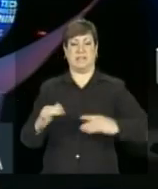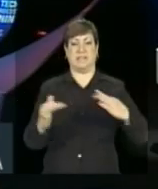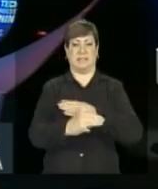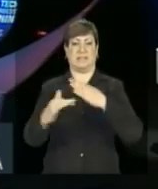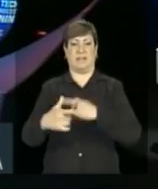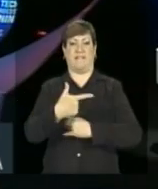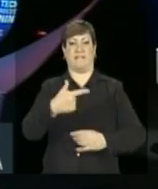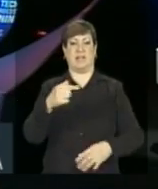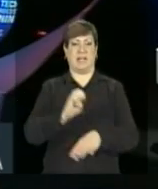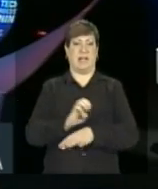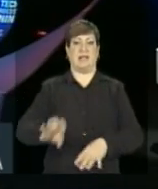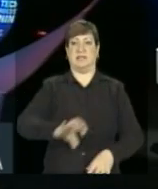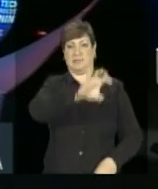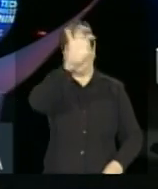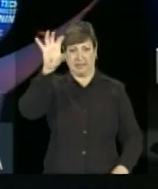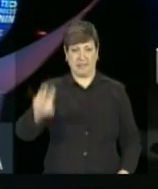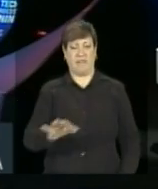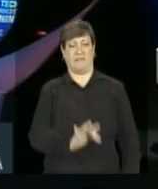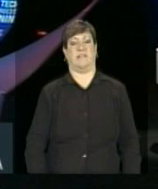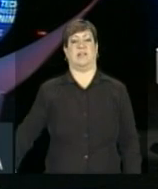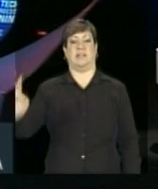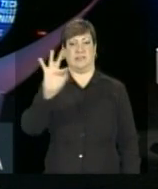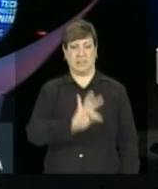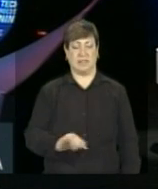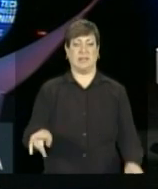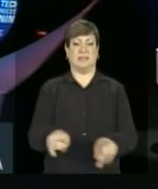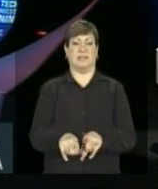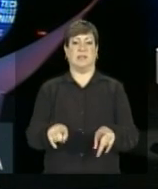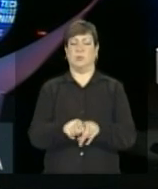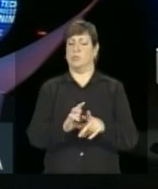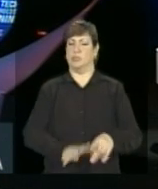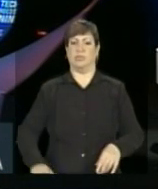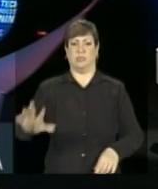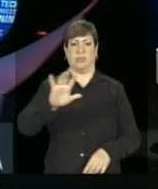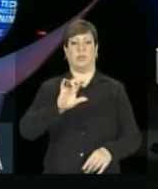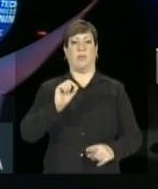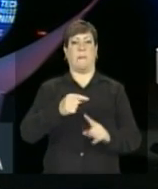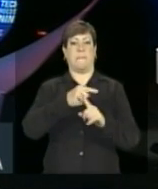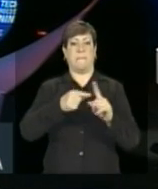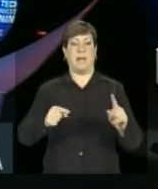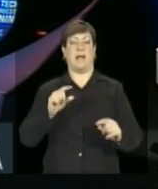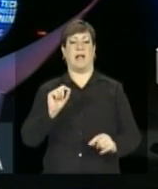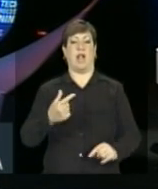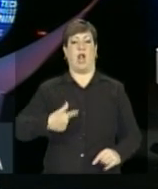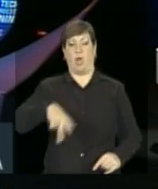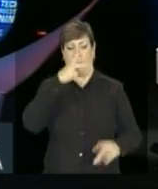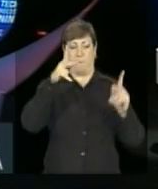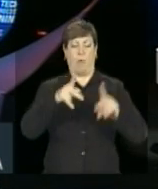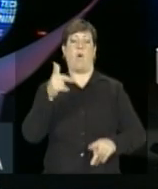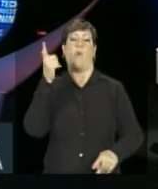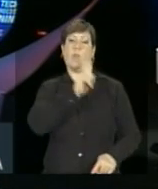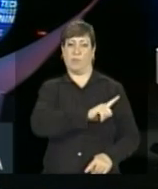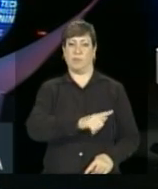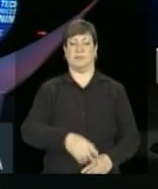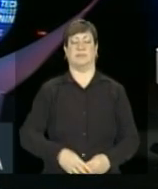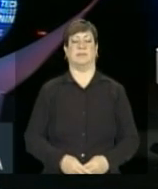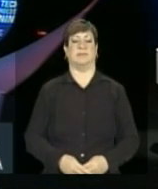27 estados federados e cobrirá a metade de nossa população.